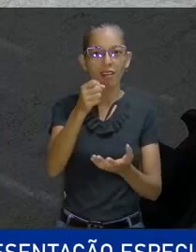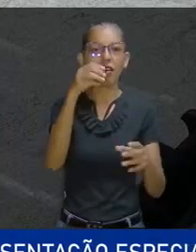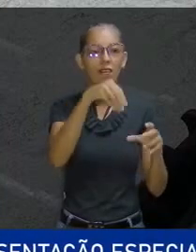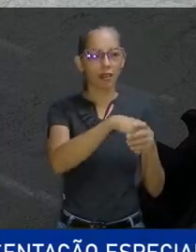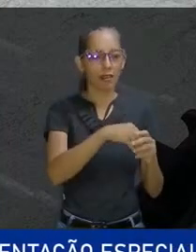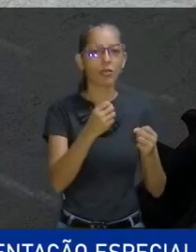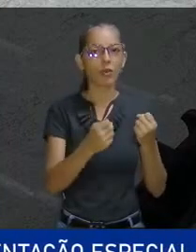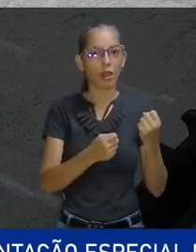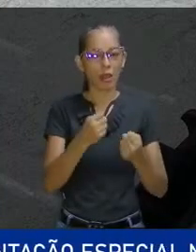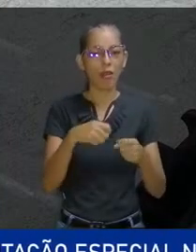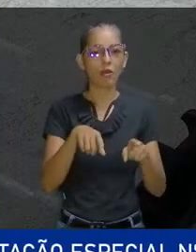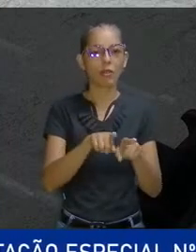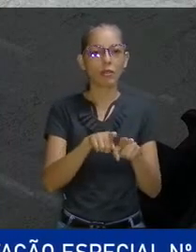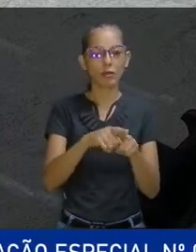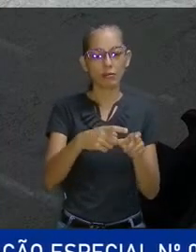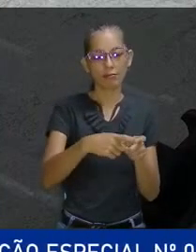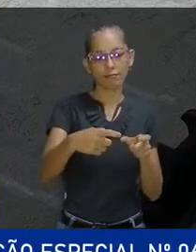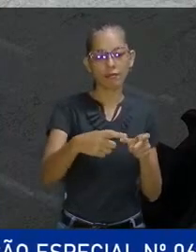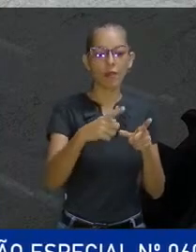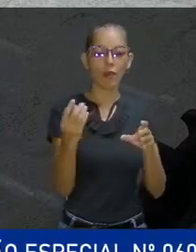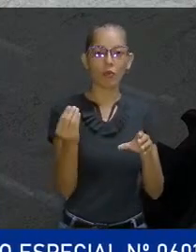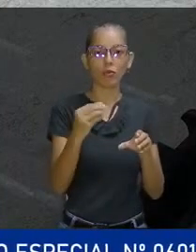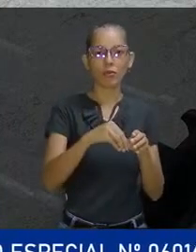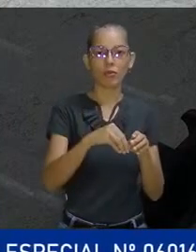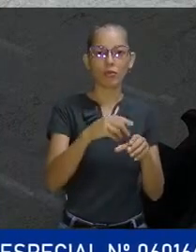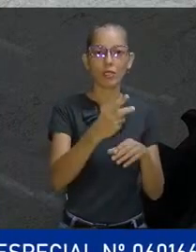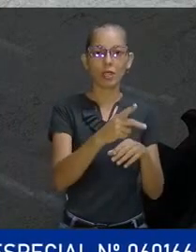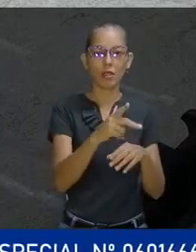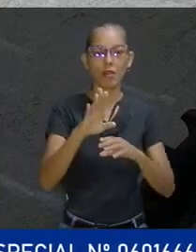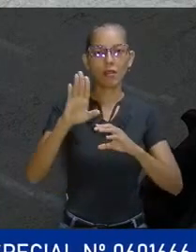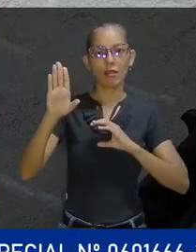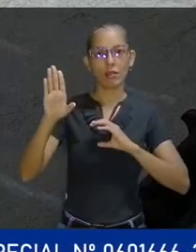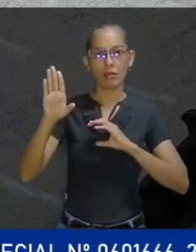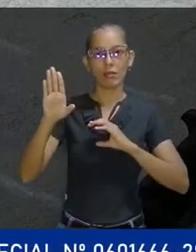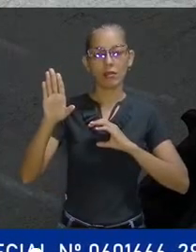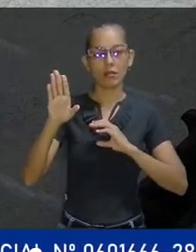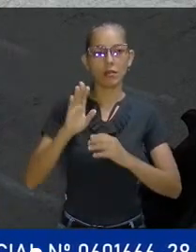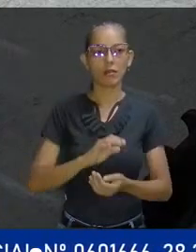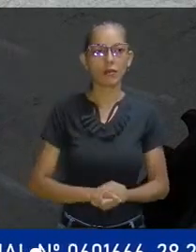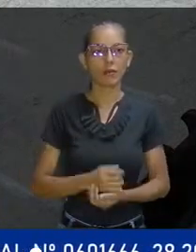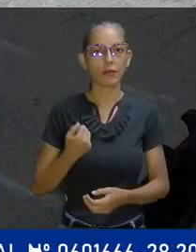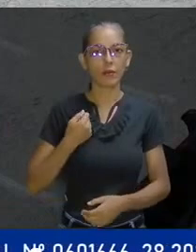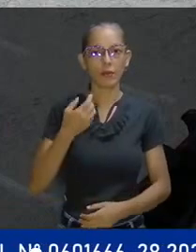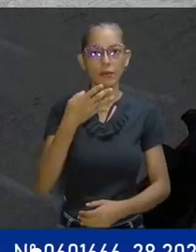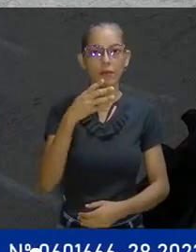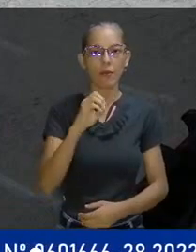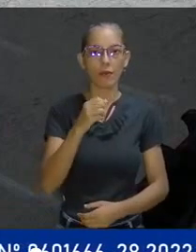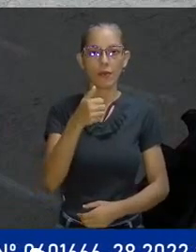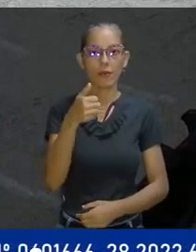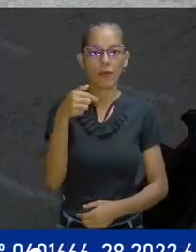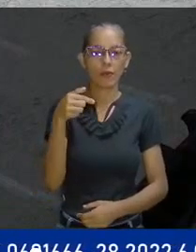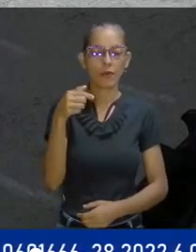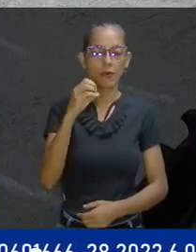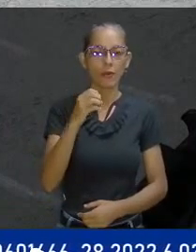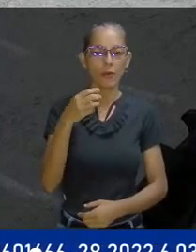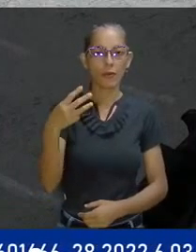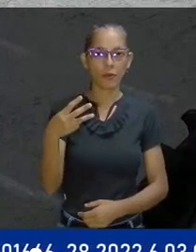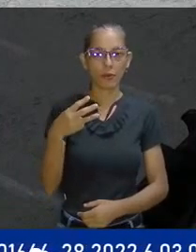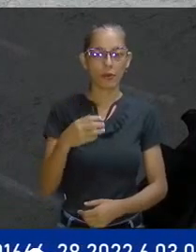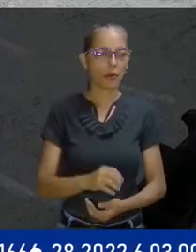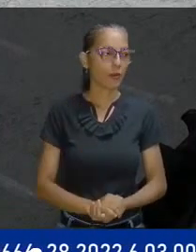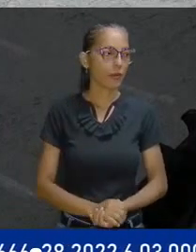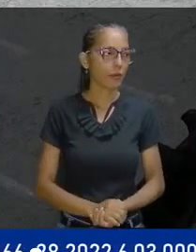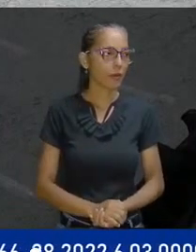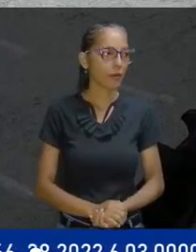Moreira Jucá, número 40130. O Ministério Público Eleitoral afirmou que,